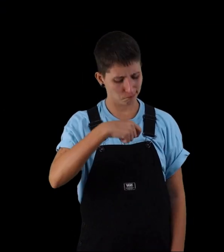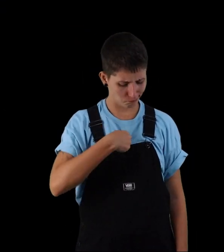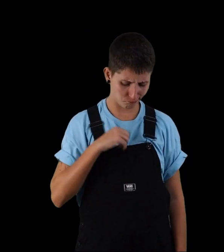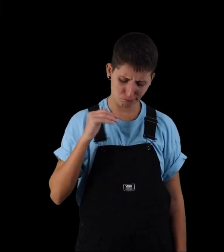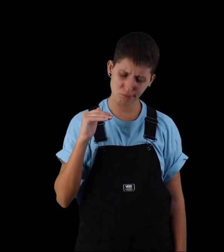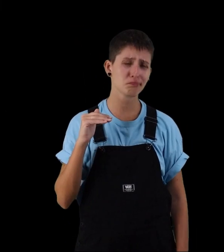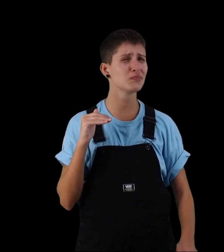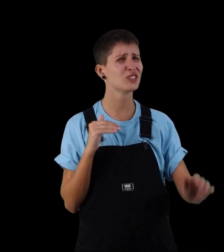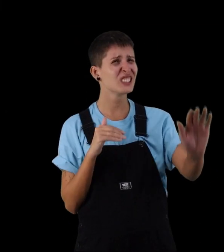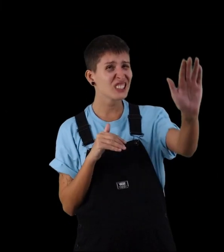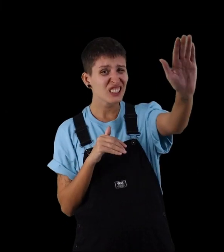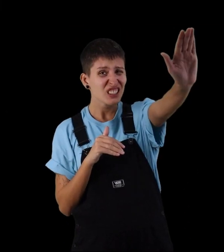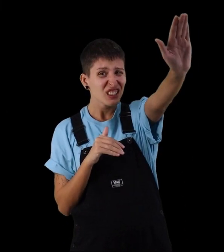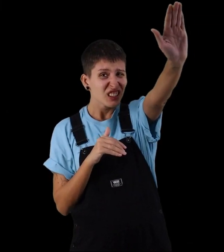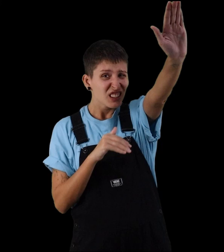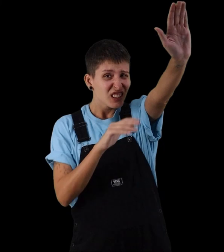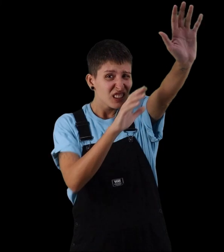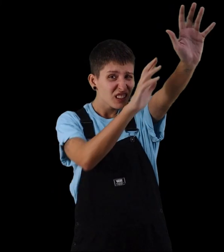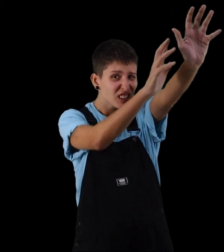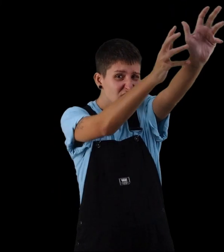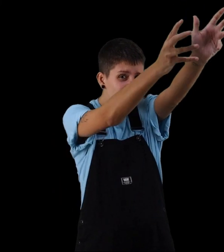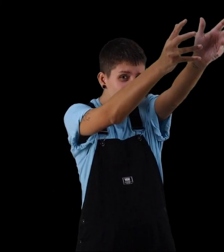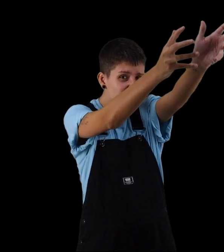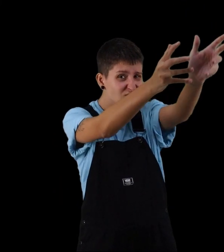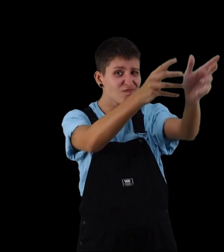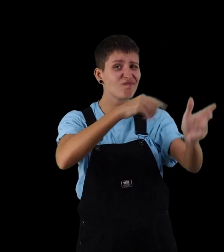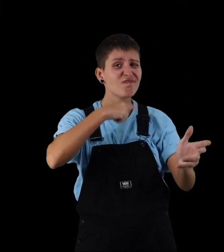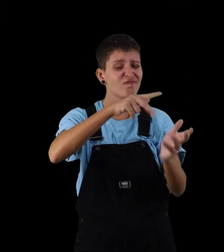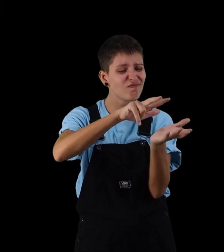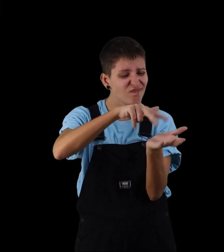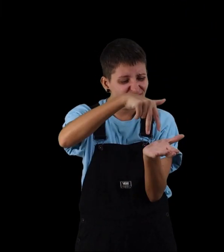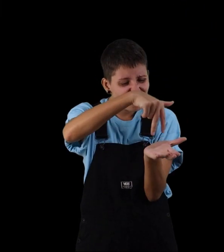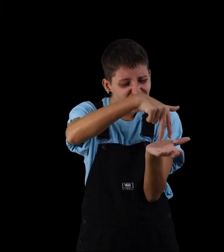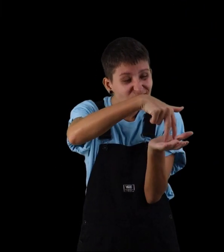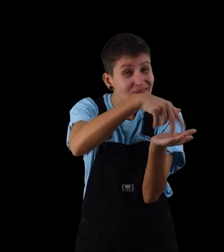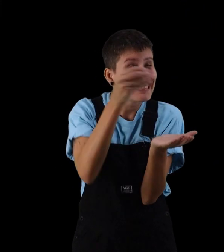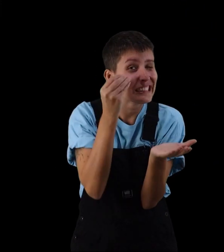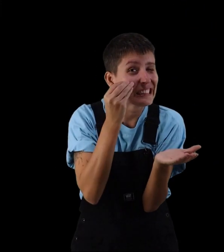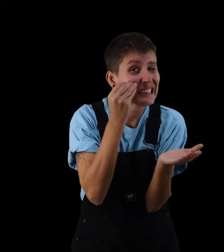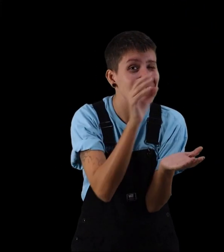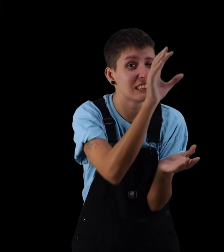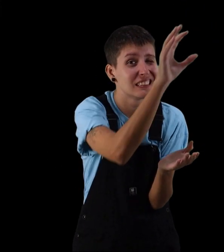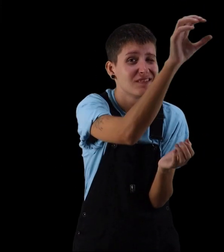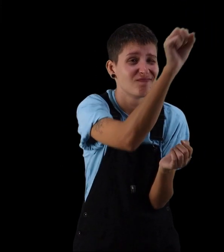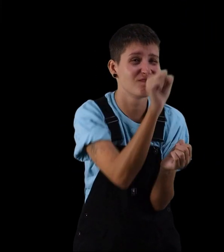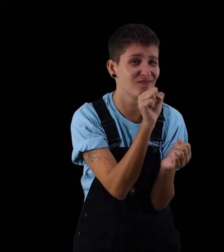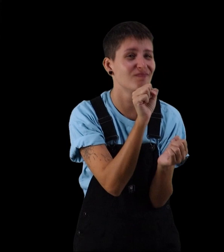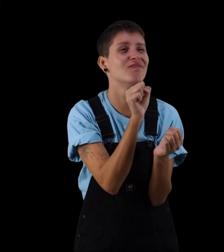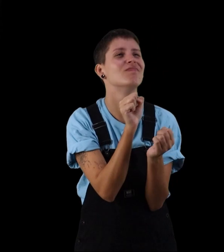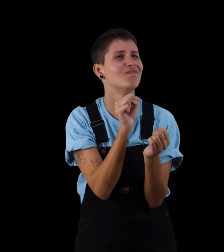Percebeu-se pequeno, a mãozinha esticada para o alto, as pontas dos pés sobre uma banqueta.